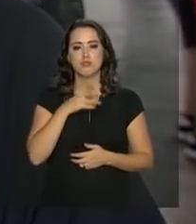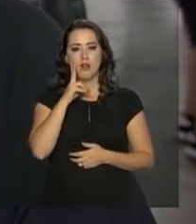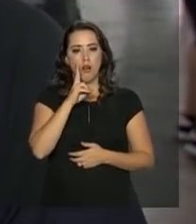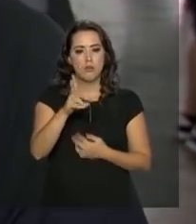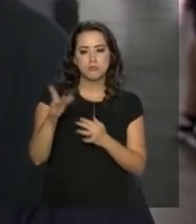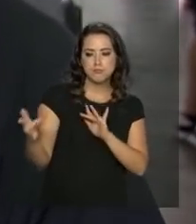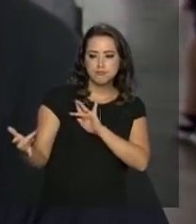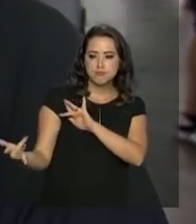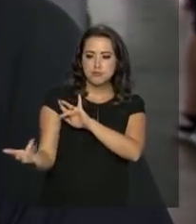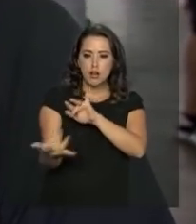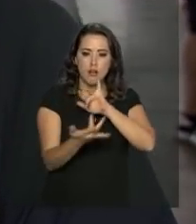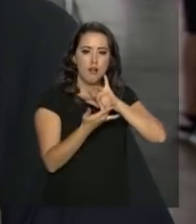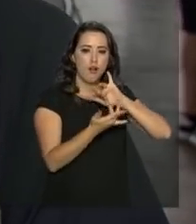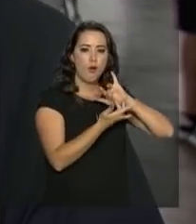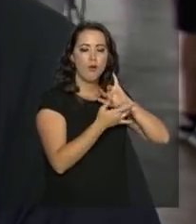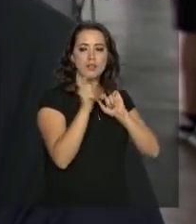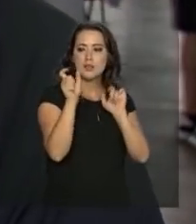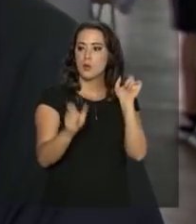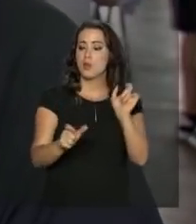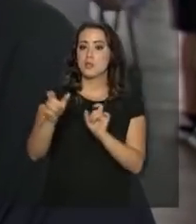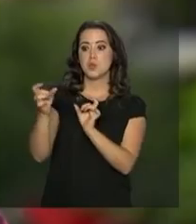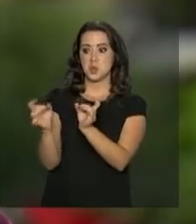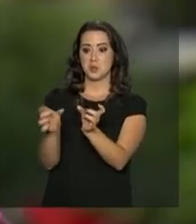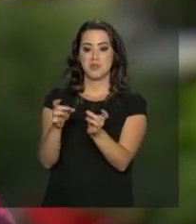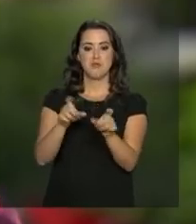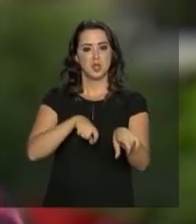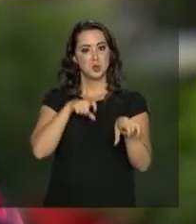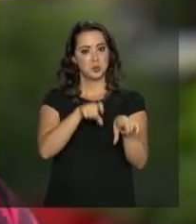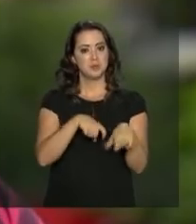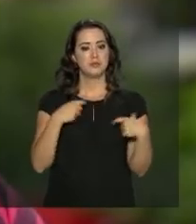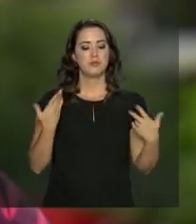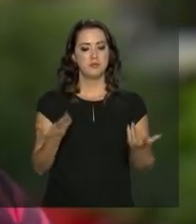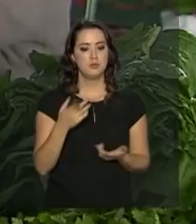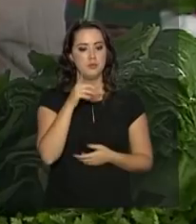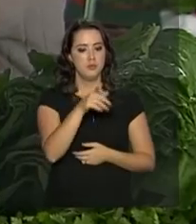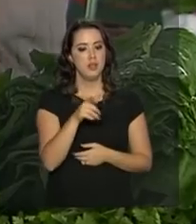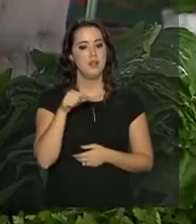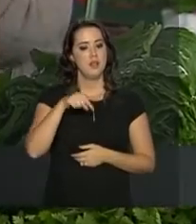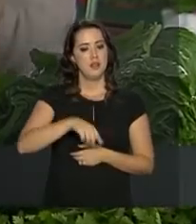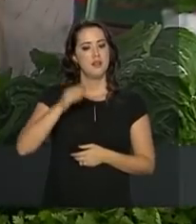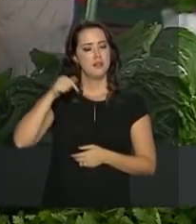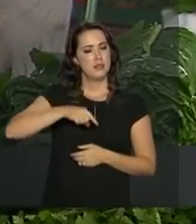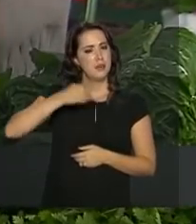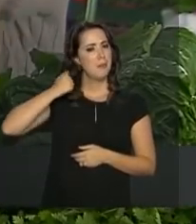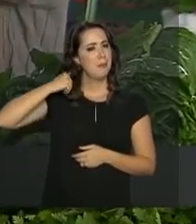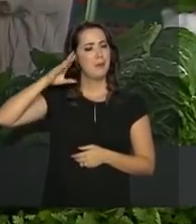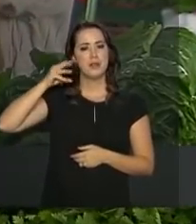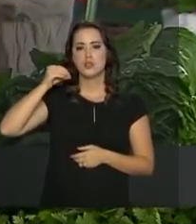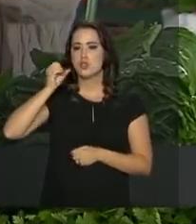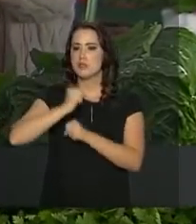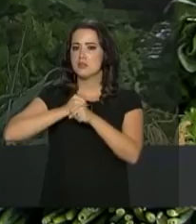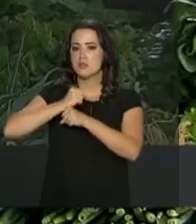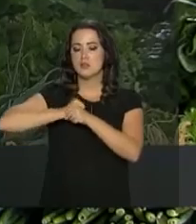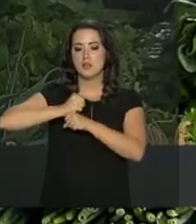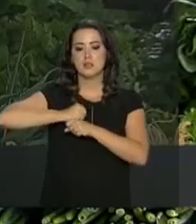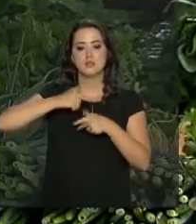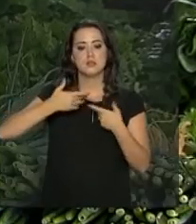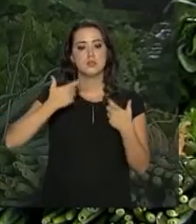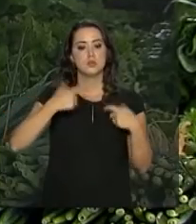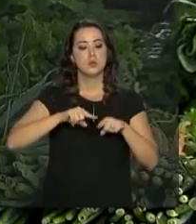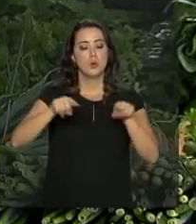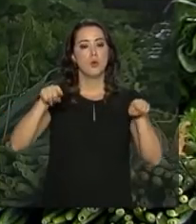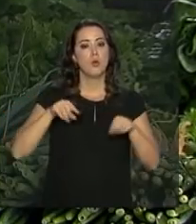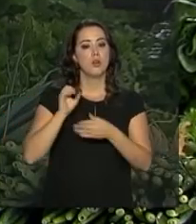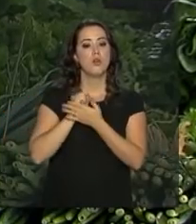do contato que nós temos com as pessoas. Dona Marina é feirante aqui há mais de 30 anos. Na banca,